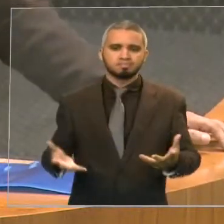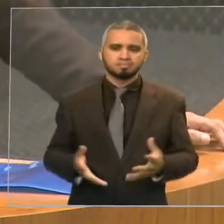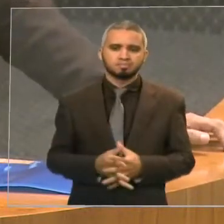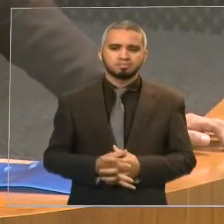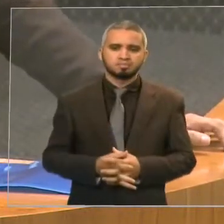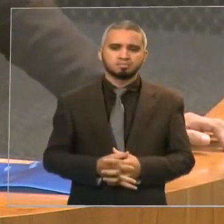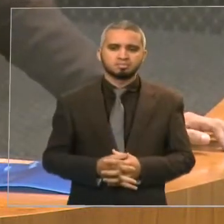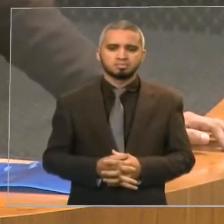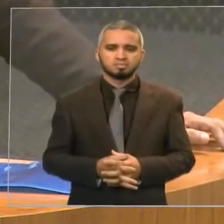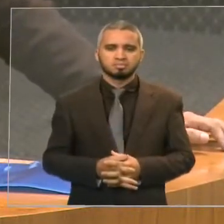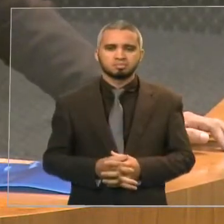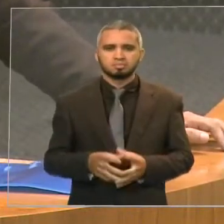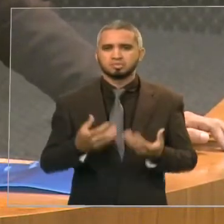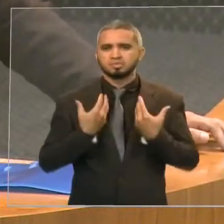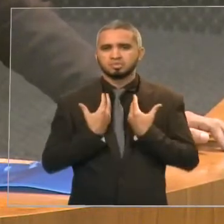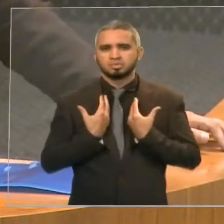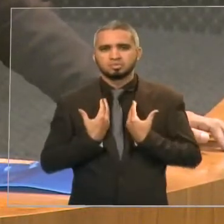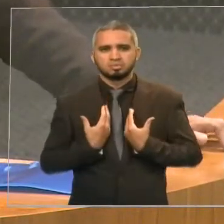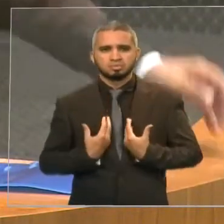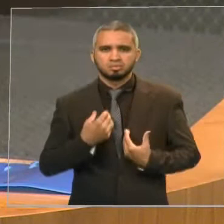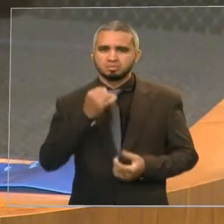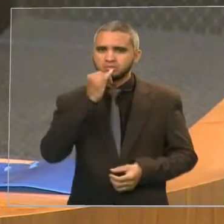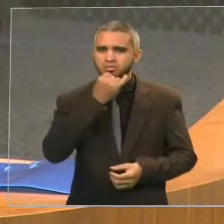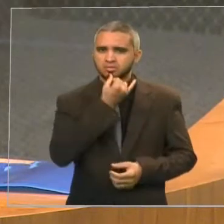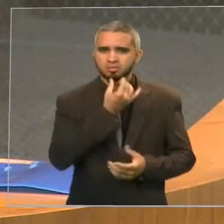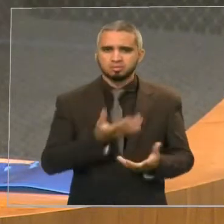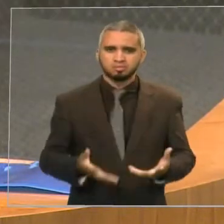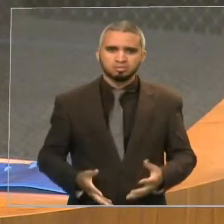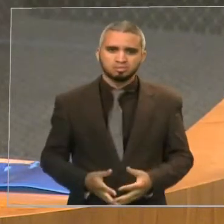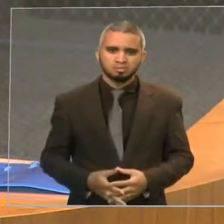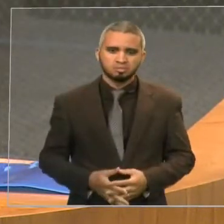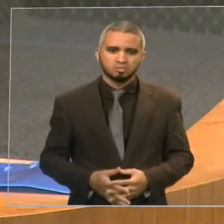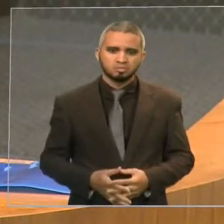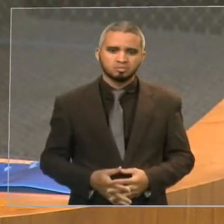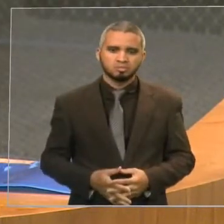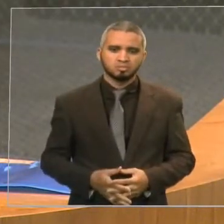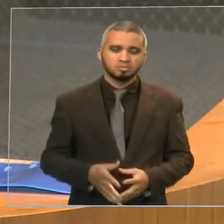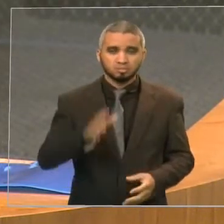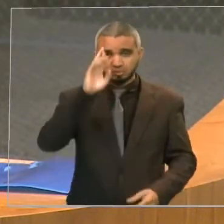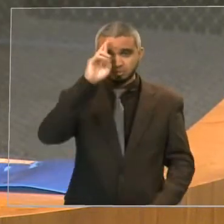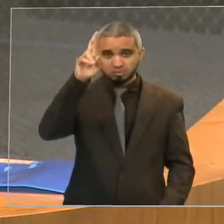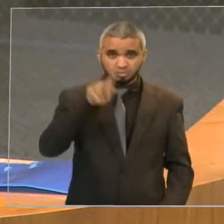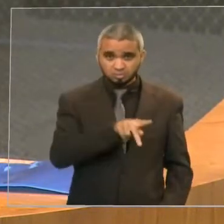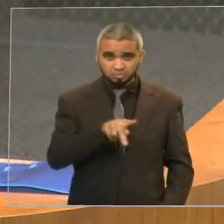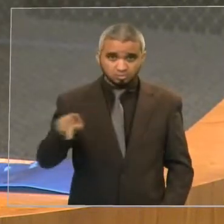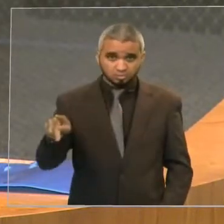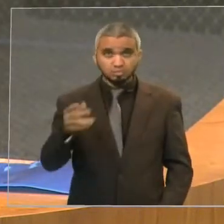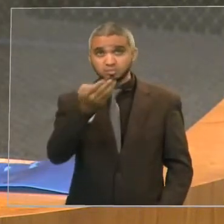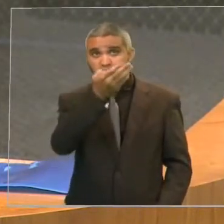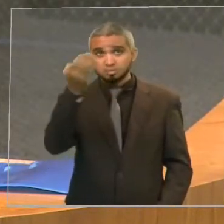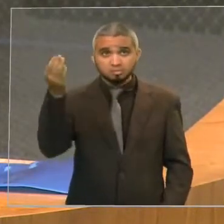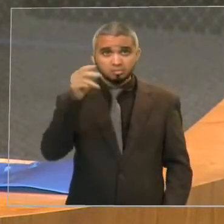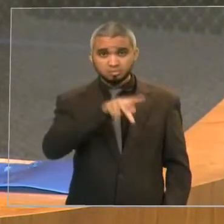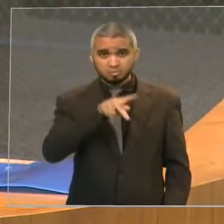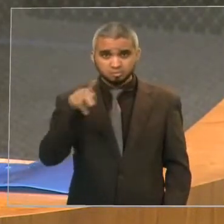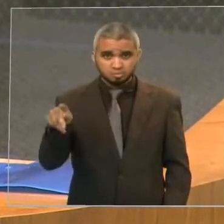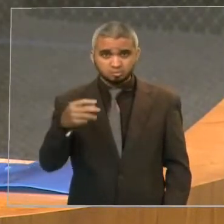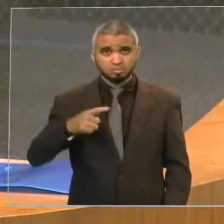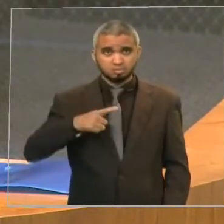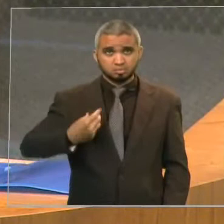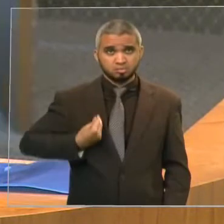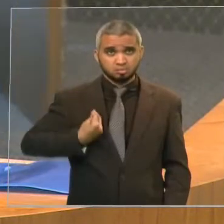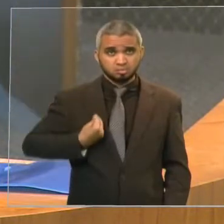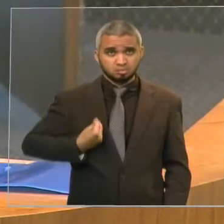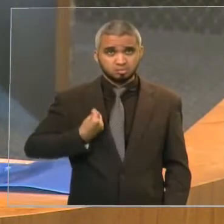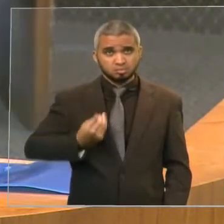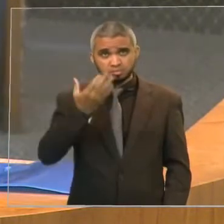a impressão do desânimo. E, senhor presidente, os professores que aqui estão, quase que a